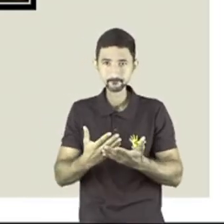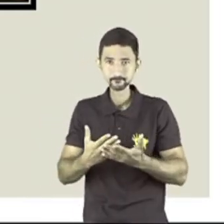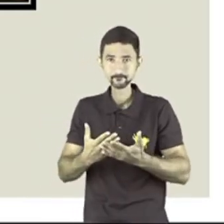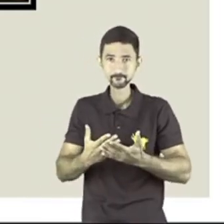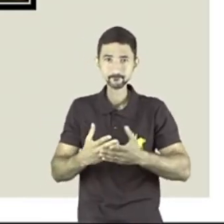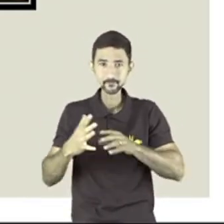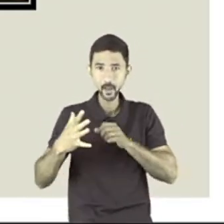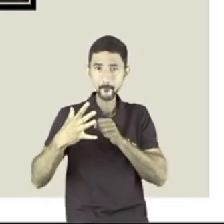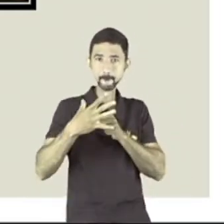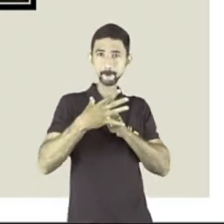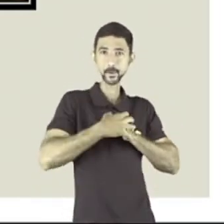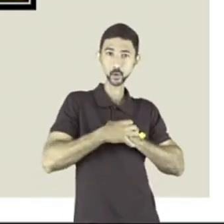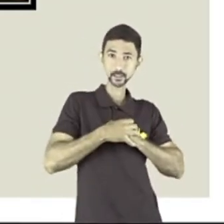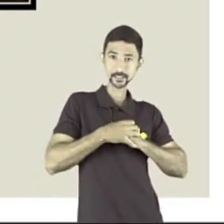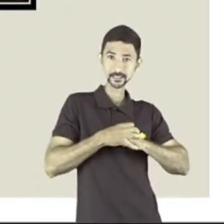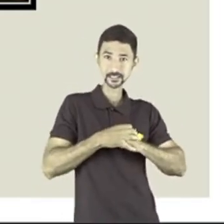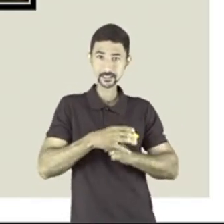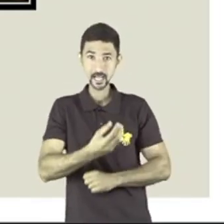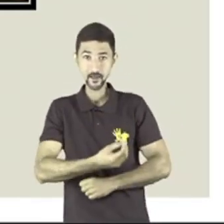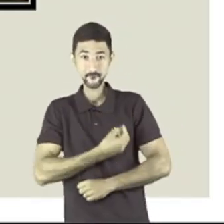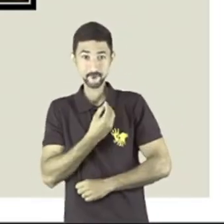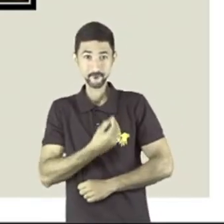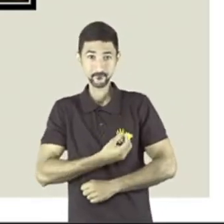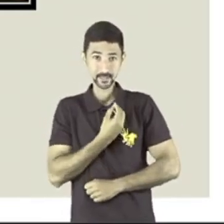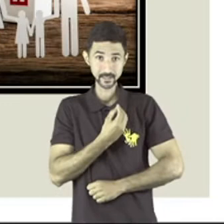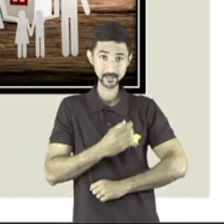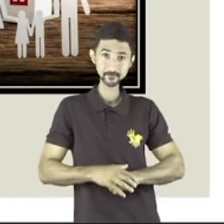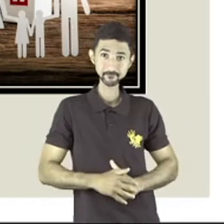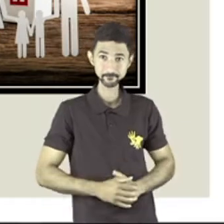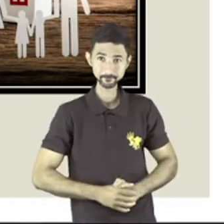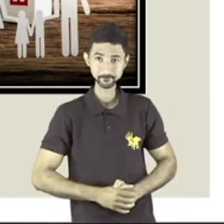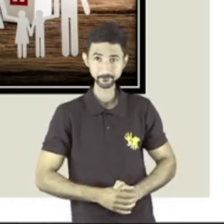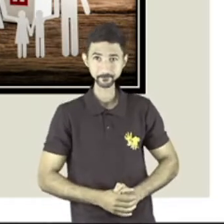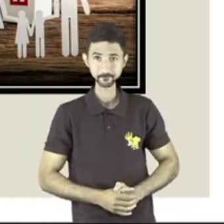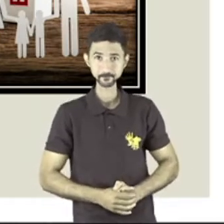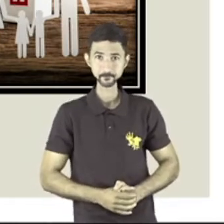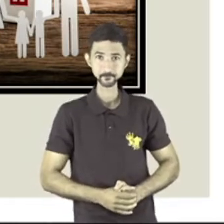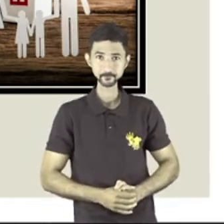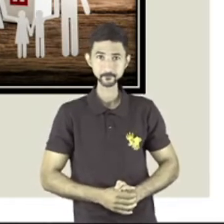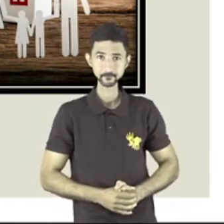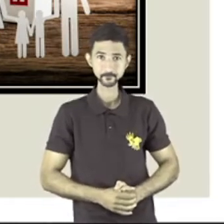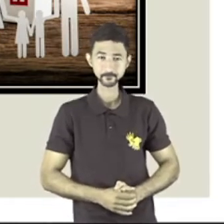rima, protegida com vida.